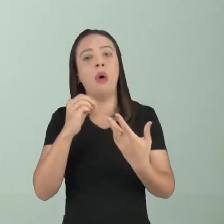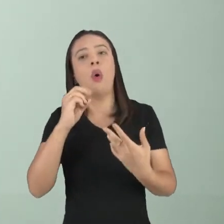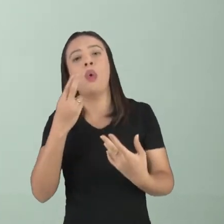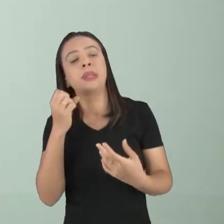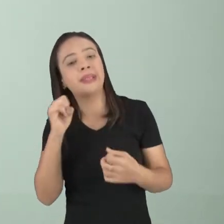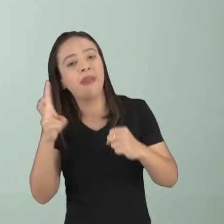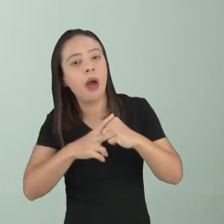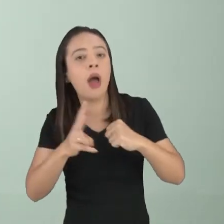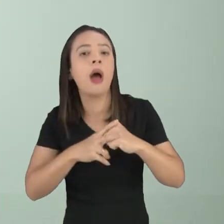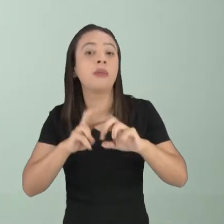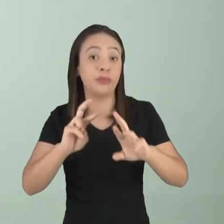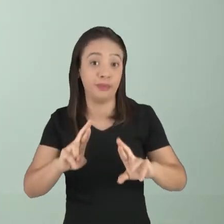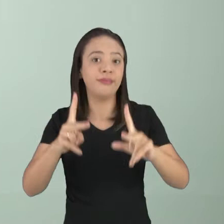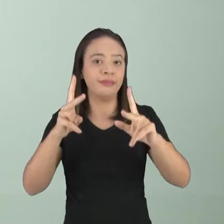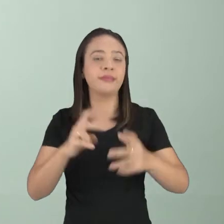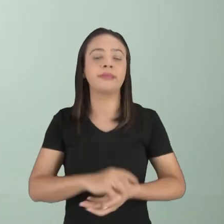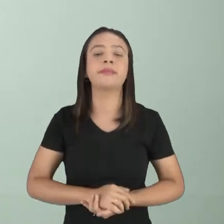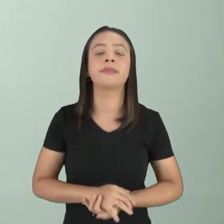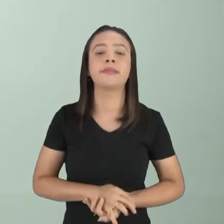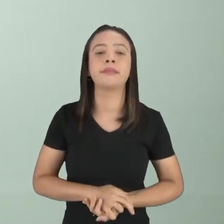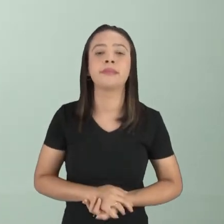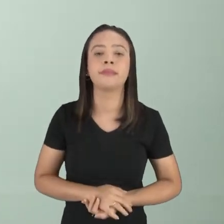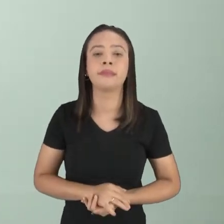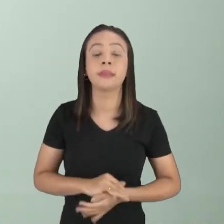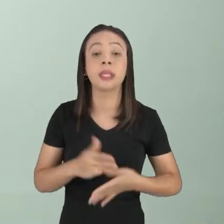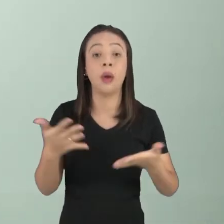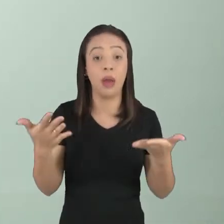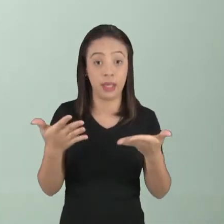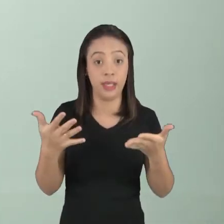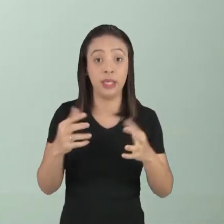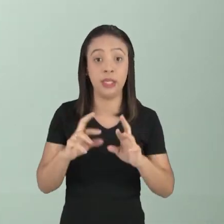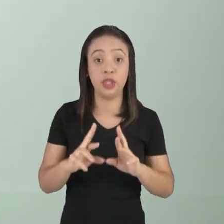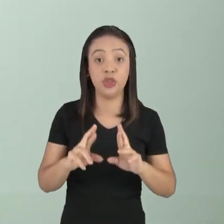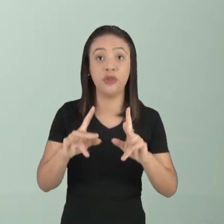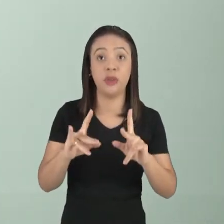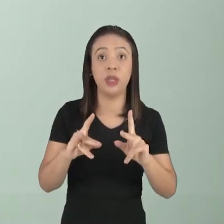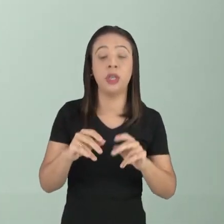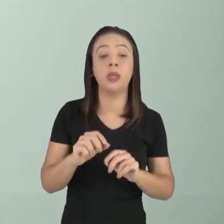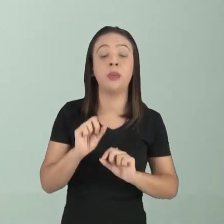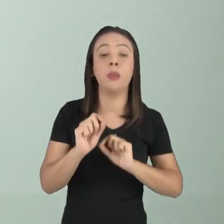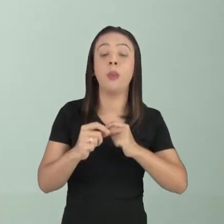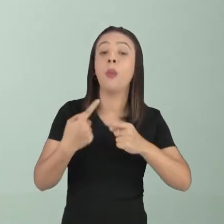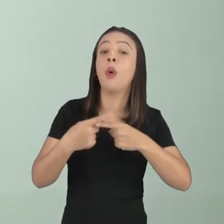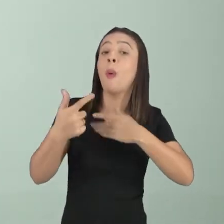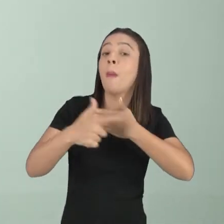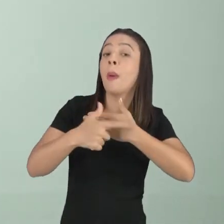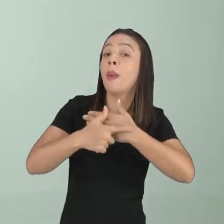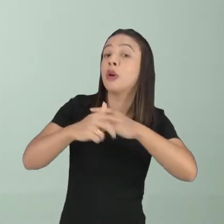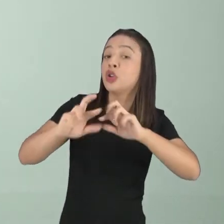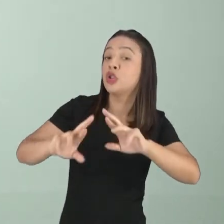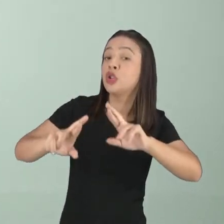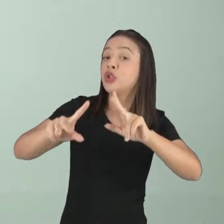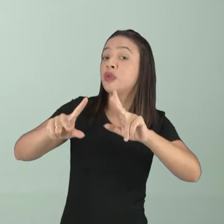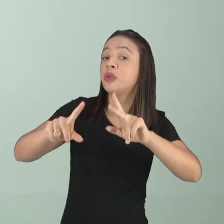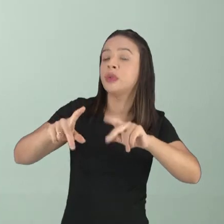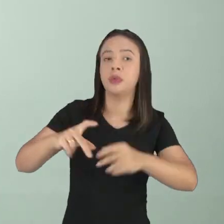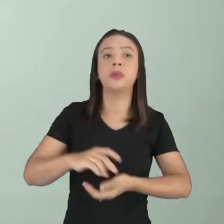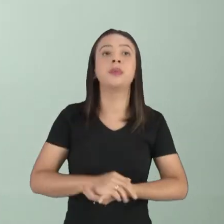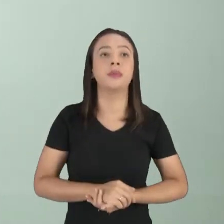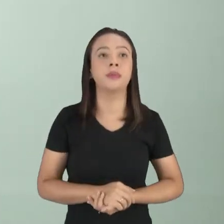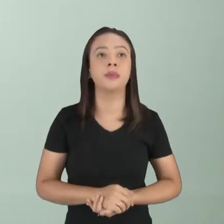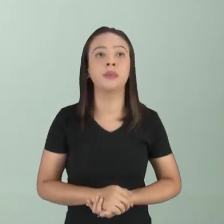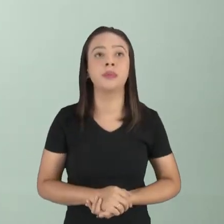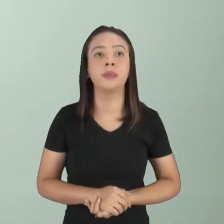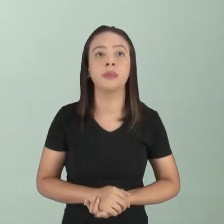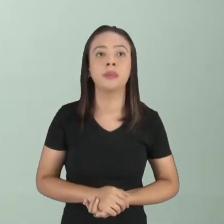verbo, tá? Tem uma diferença aí. Então, aqui, a função sintática dela não é a mesma, né? Não possui a mesma